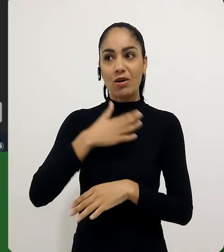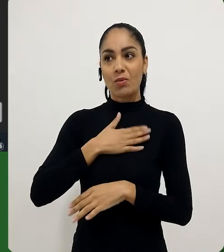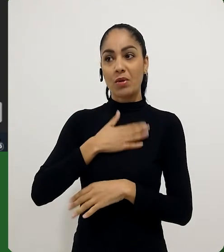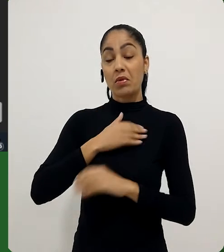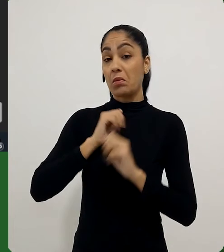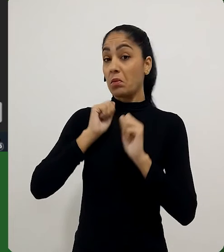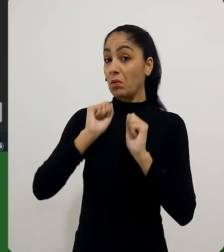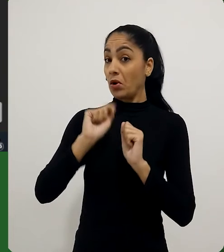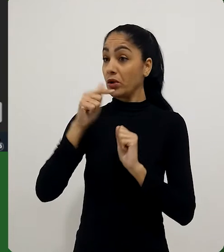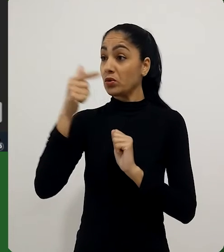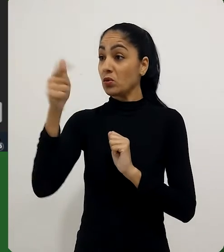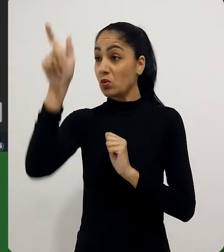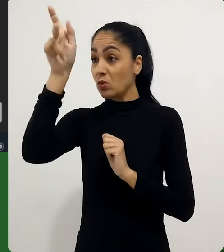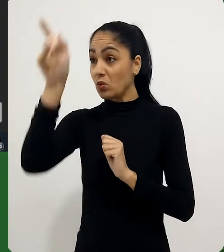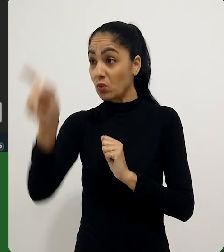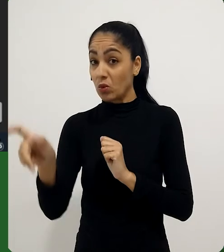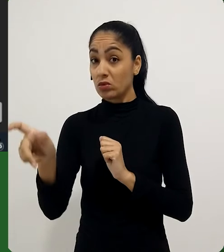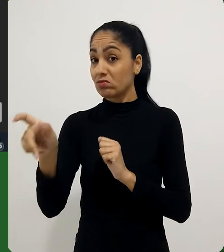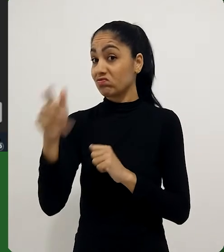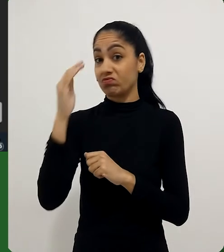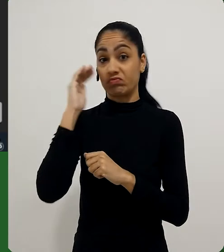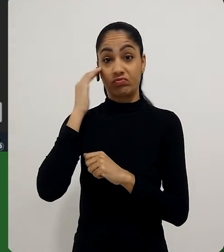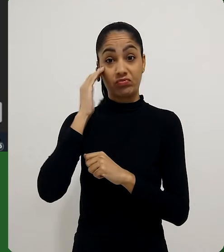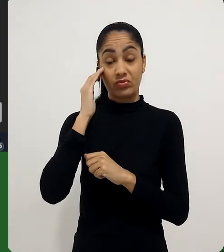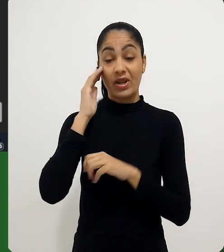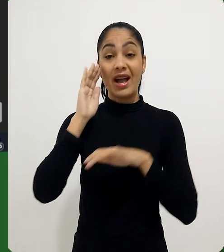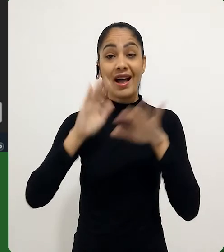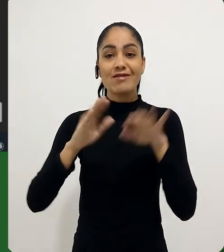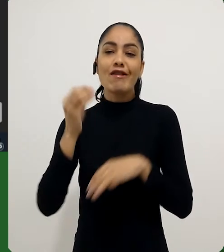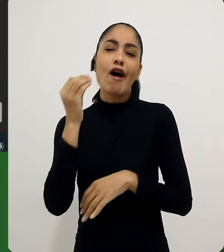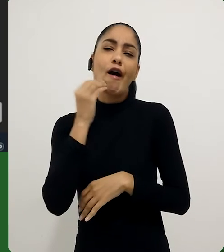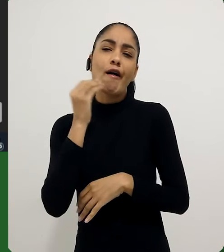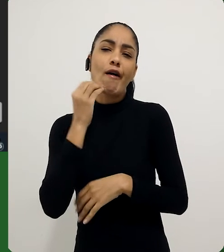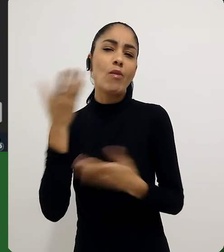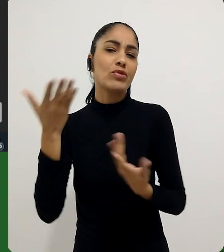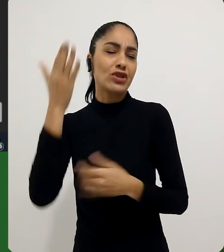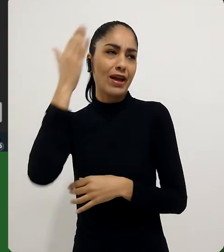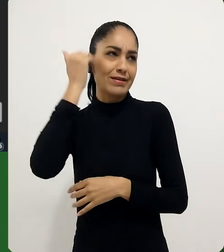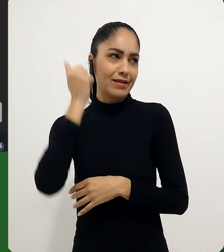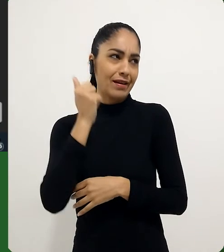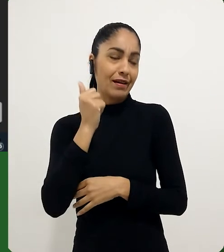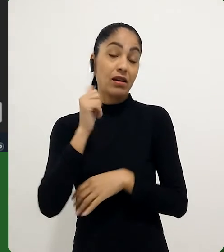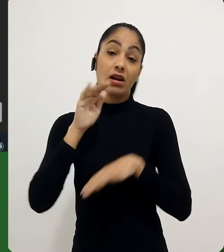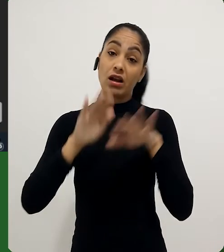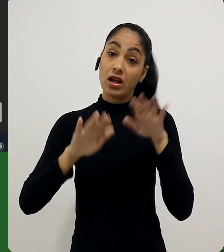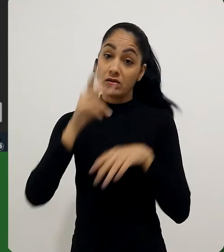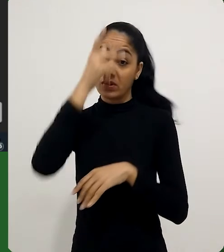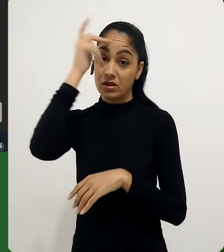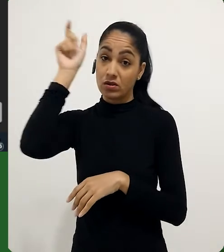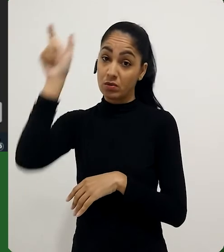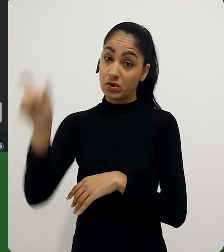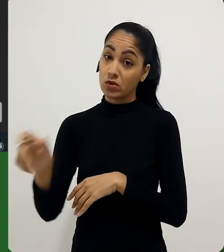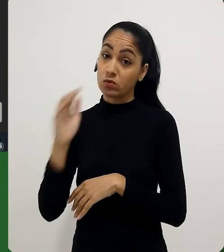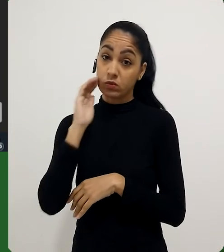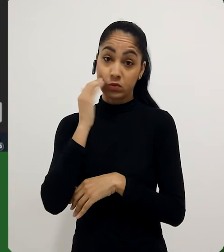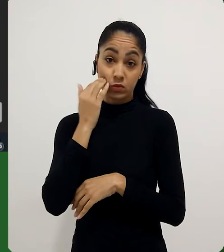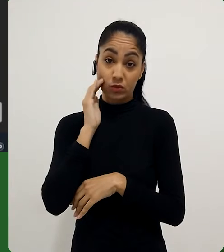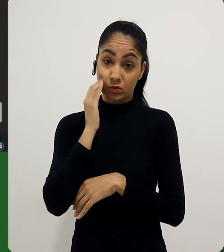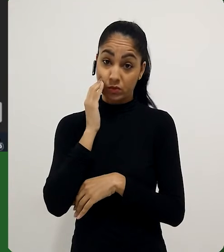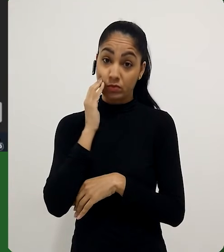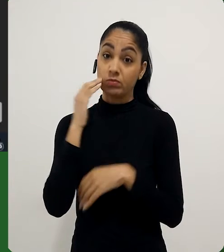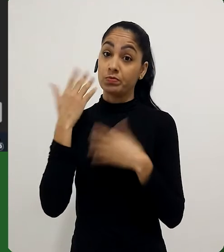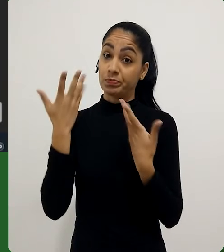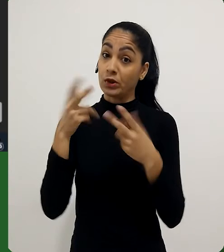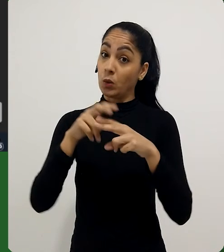é claro para você pode não ser para o outro. Tudo que é óbvio para você pode